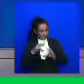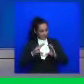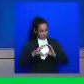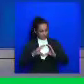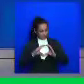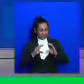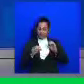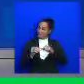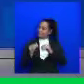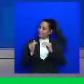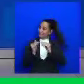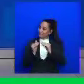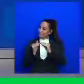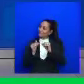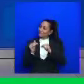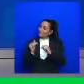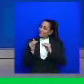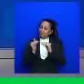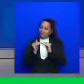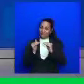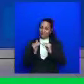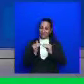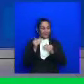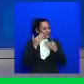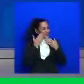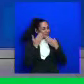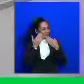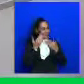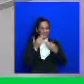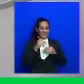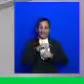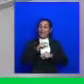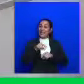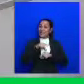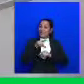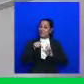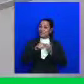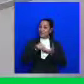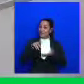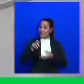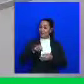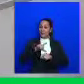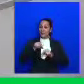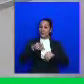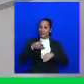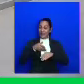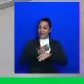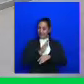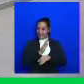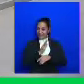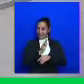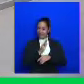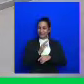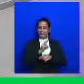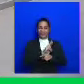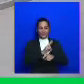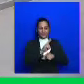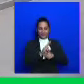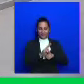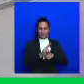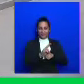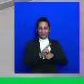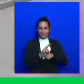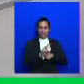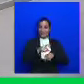bolas sorteadas? Sim, confirmo. Sim, confirmo. Muito obrigada. Essa foi a Mega Sena, sorteio realizado e validado pelas